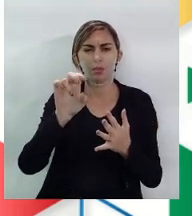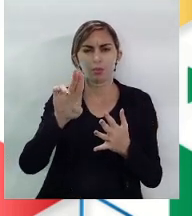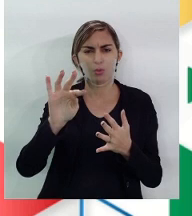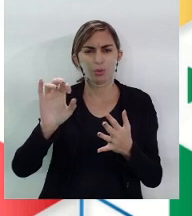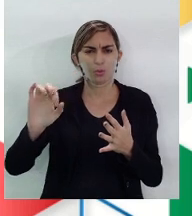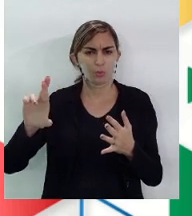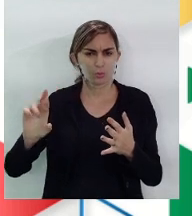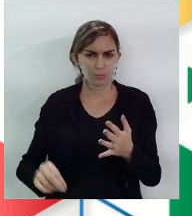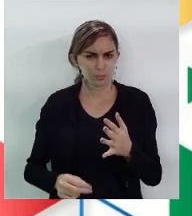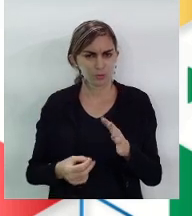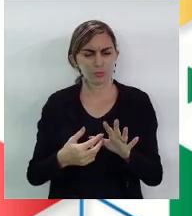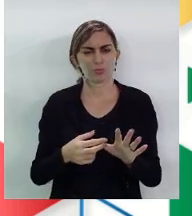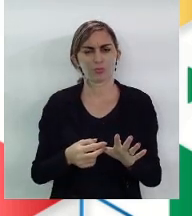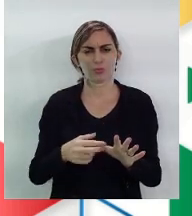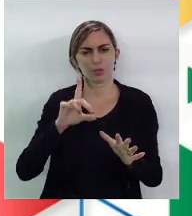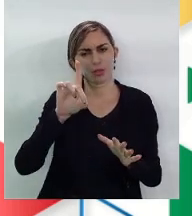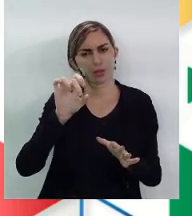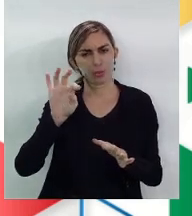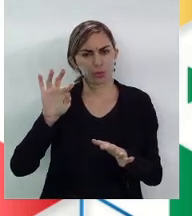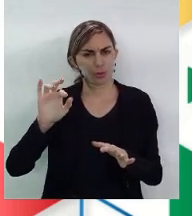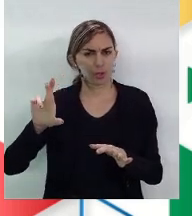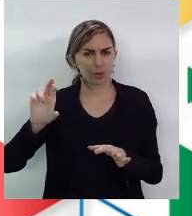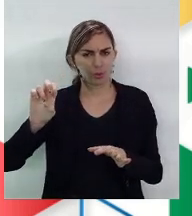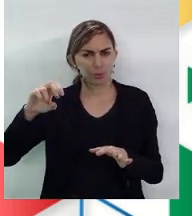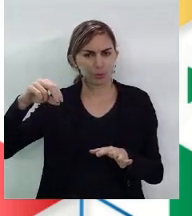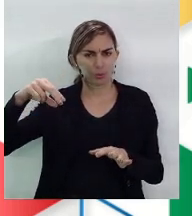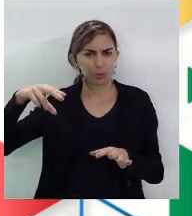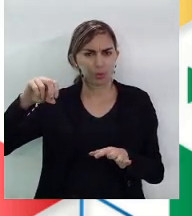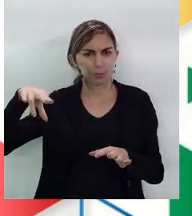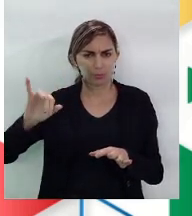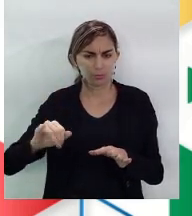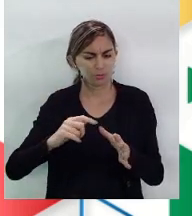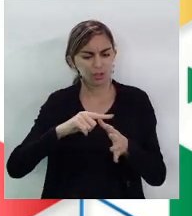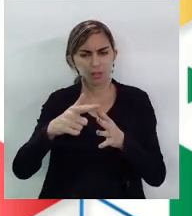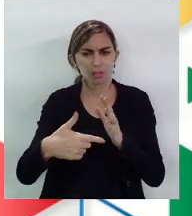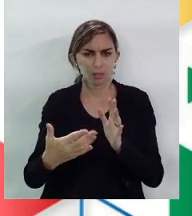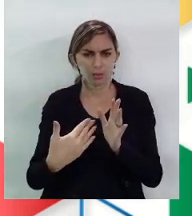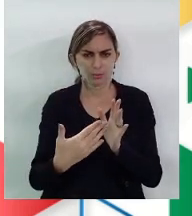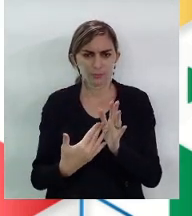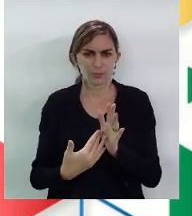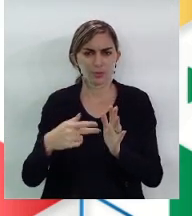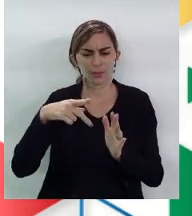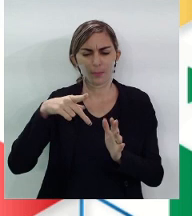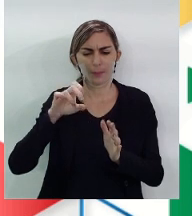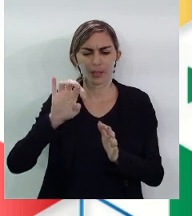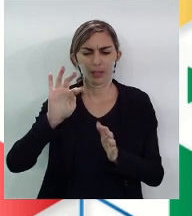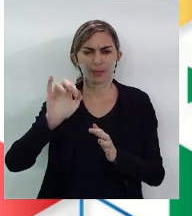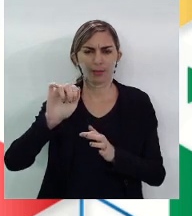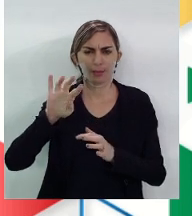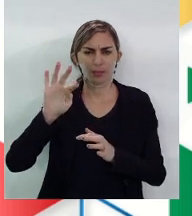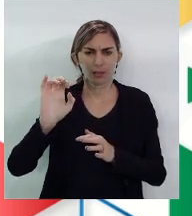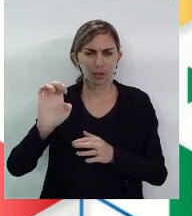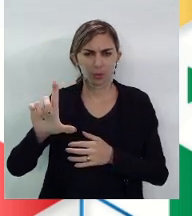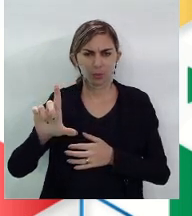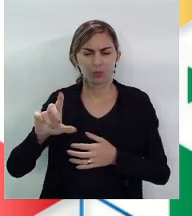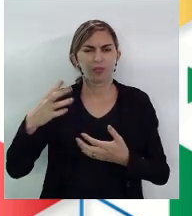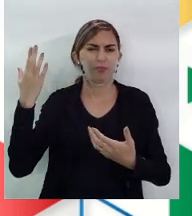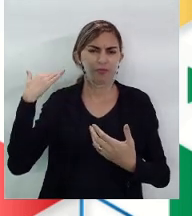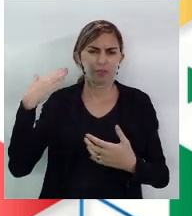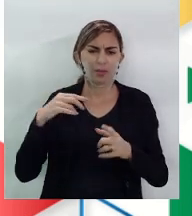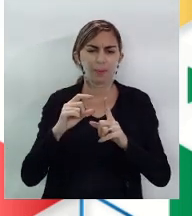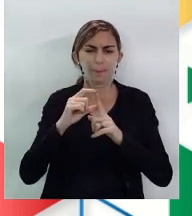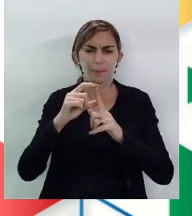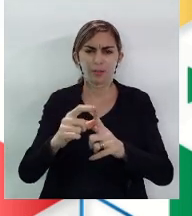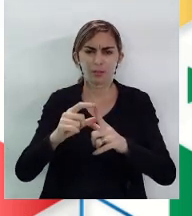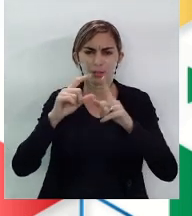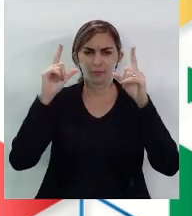e Deuteronômio. Esses livros também são chamados de Pentateuco, que vem de uma